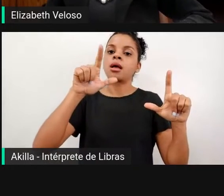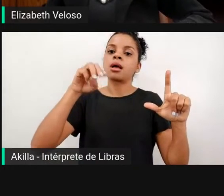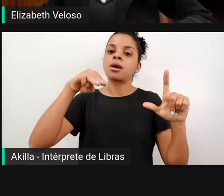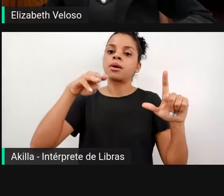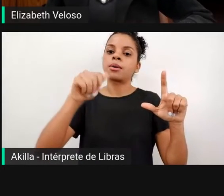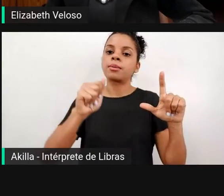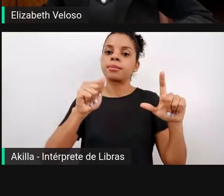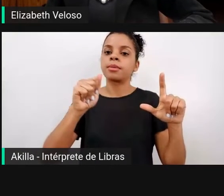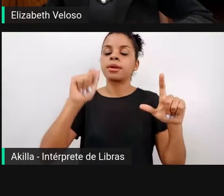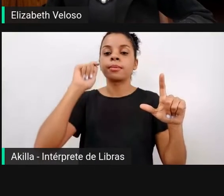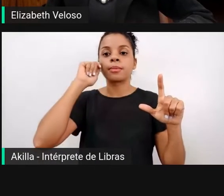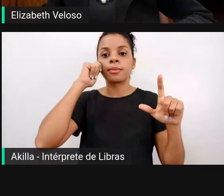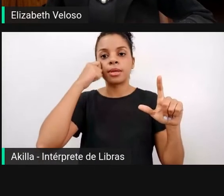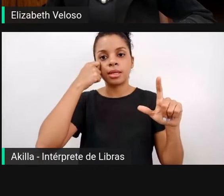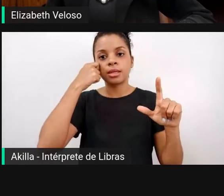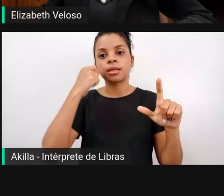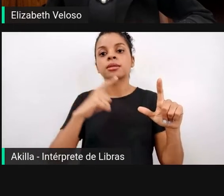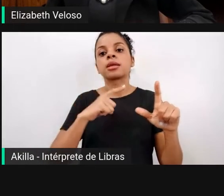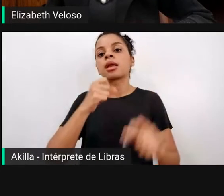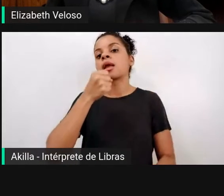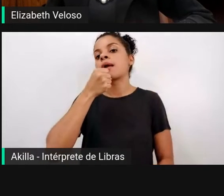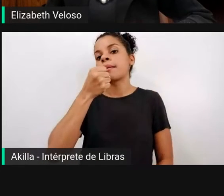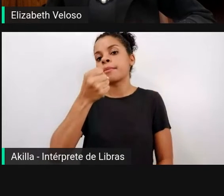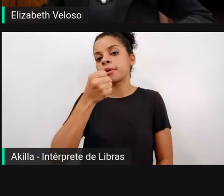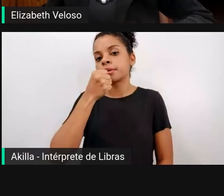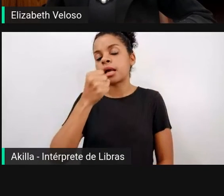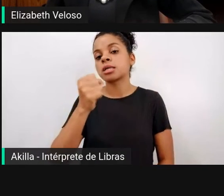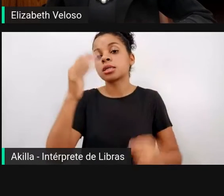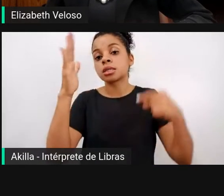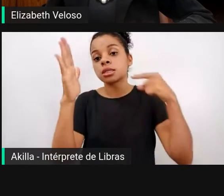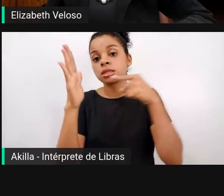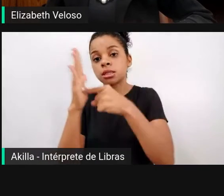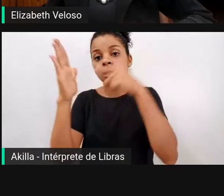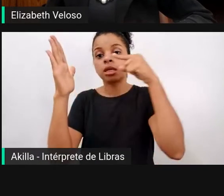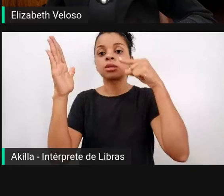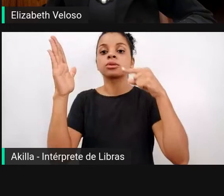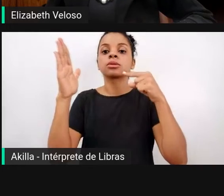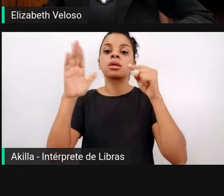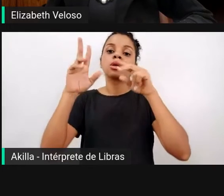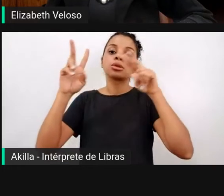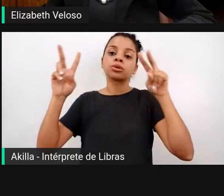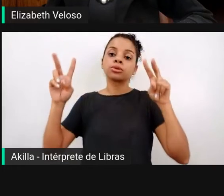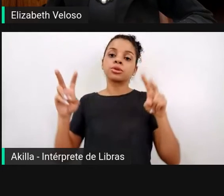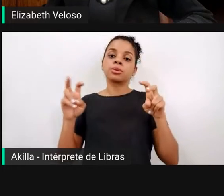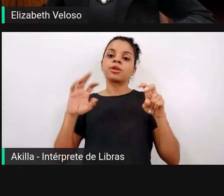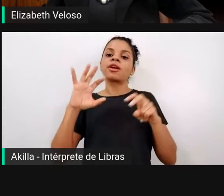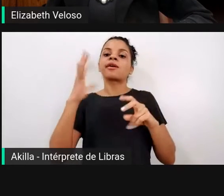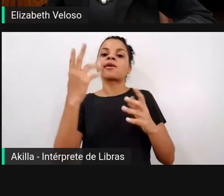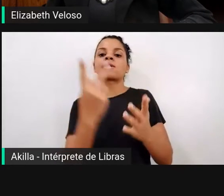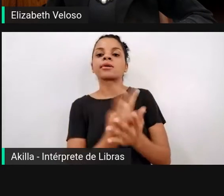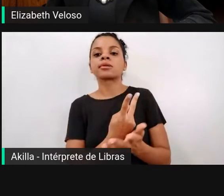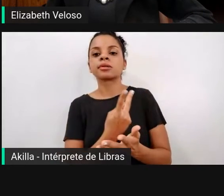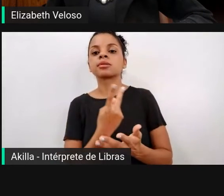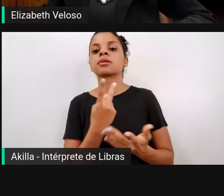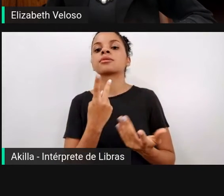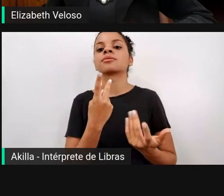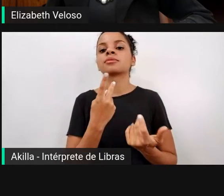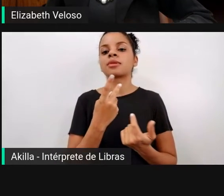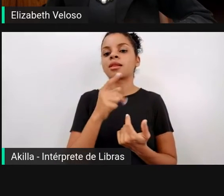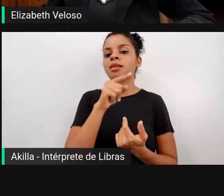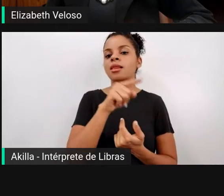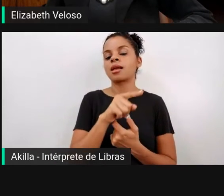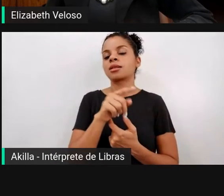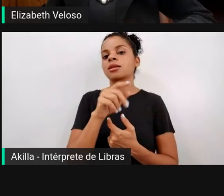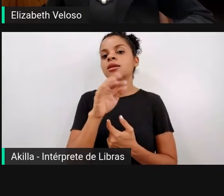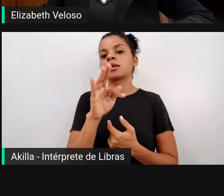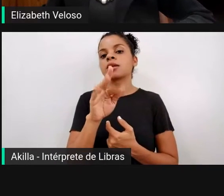com denúncias sobre o que tem acontecido na Fundação Palmares, as questões ligadas à